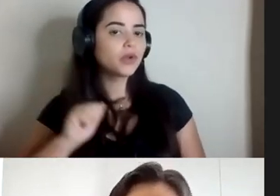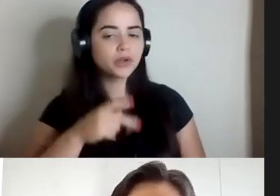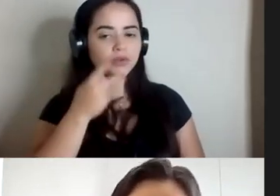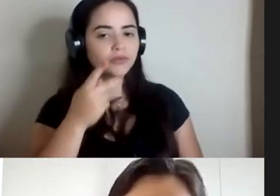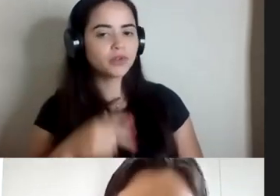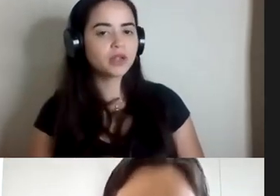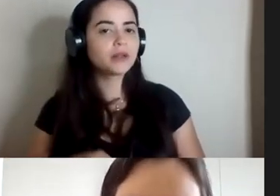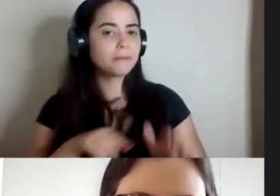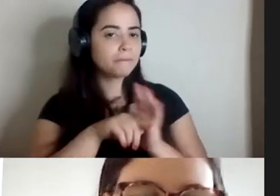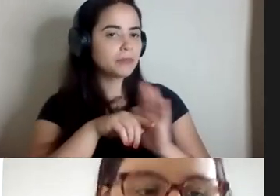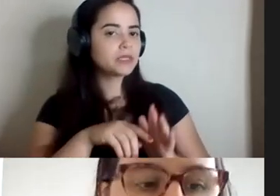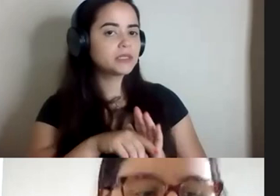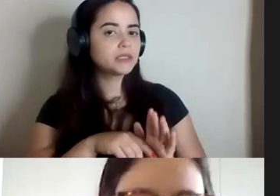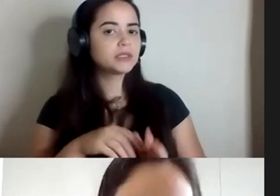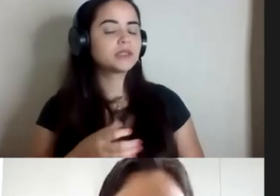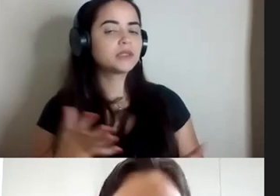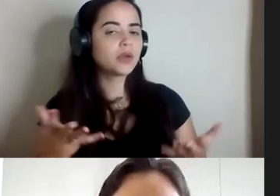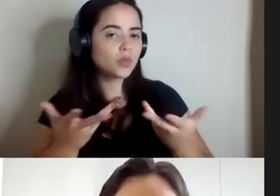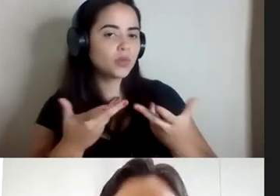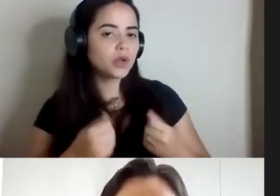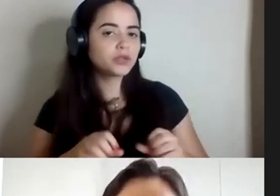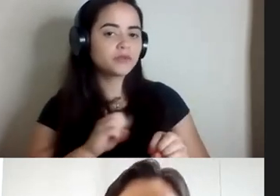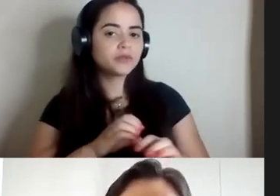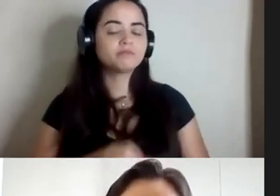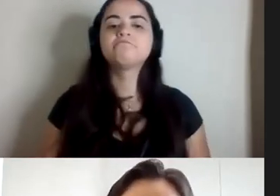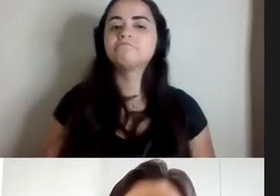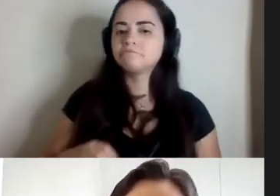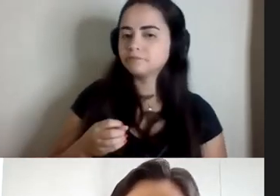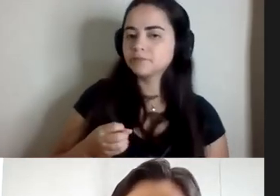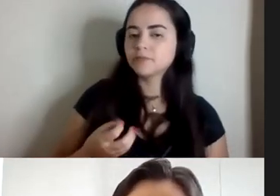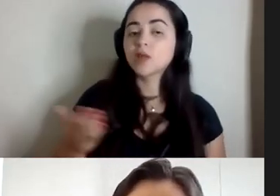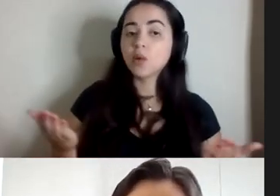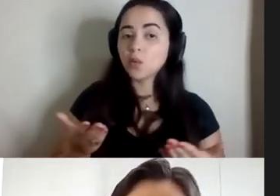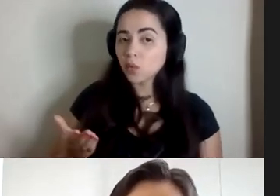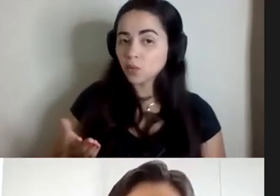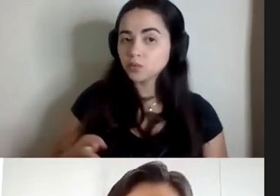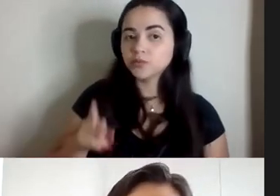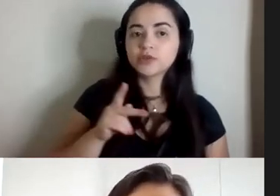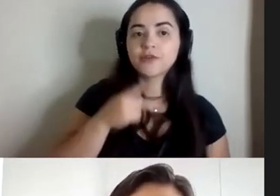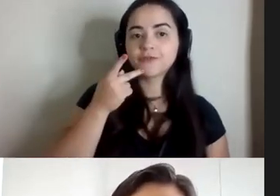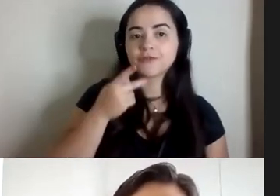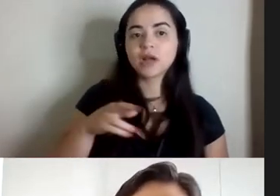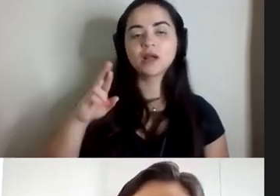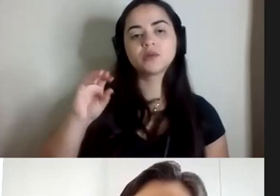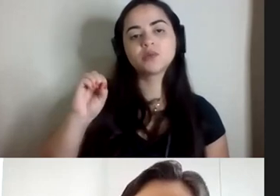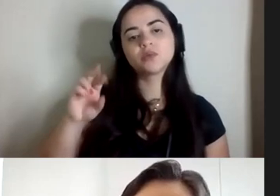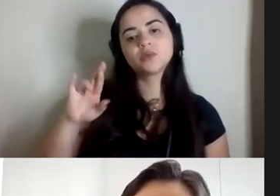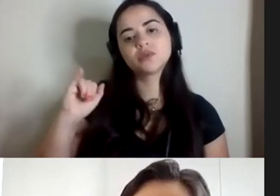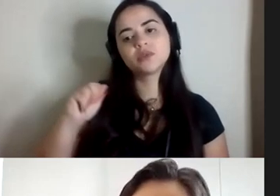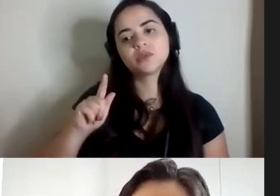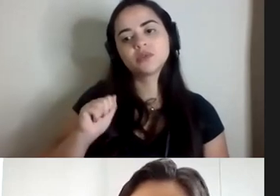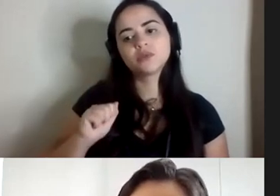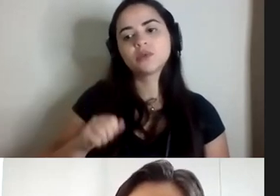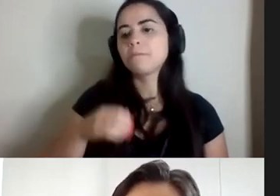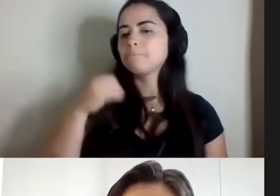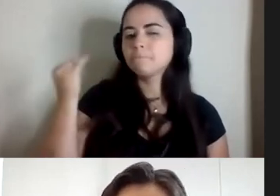em educação. Isso, então já convidar desde hoje. Hoje a fala do Rodrigo, muito importante, né, nesse nosso campo da EPT. E amanhã a